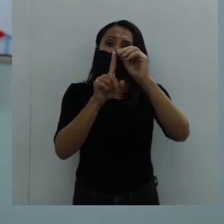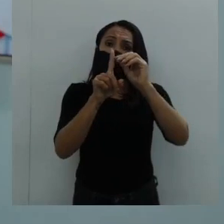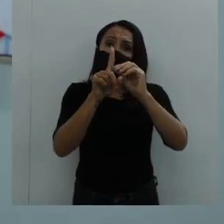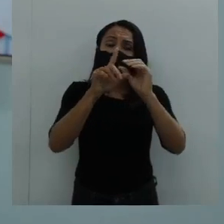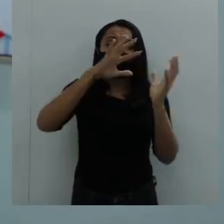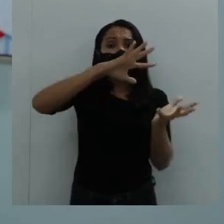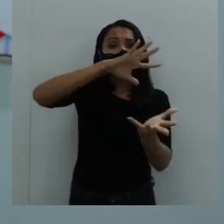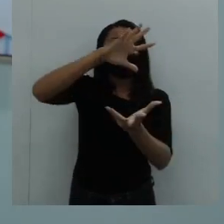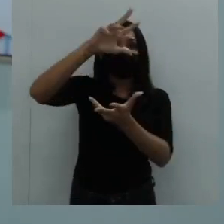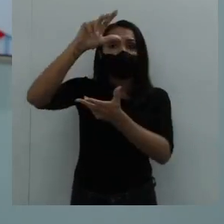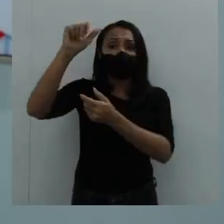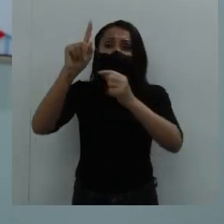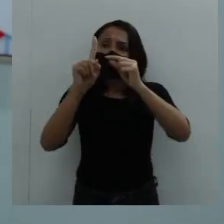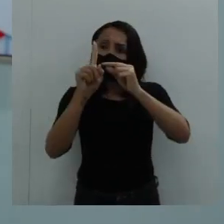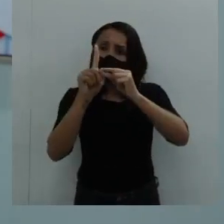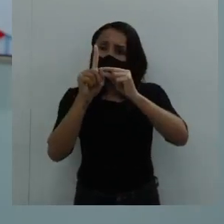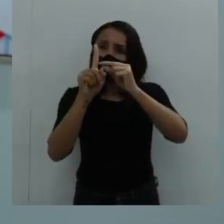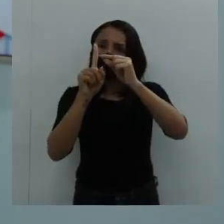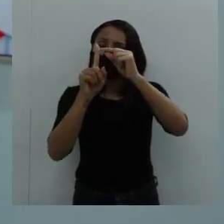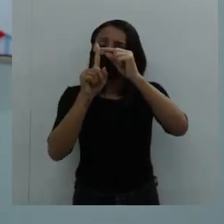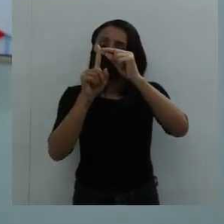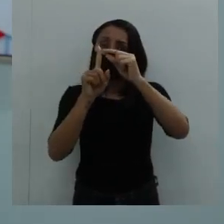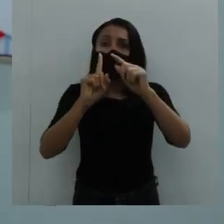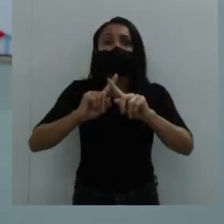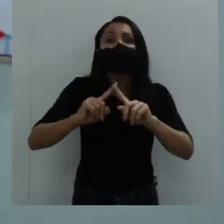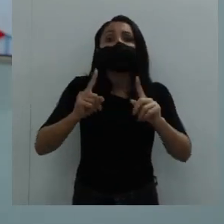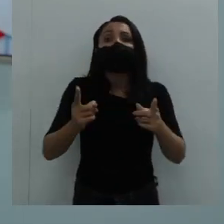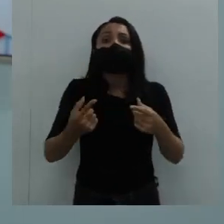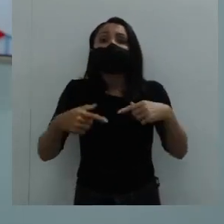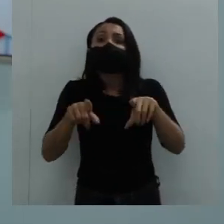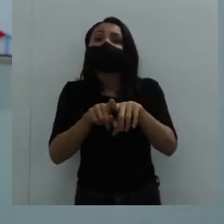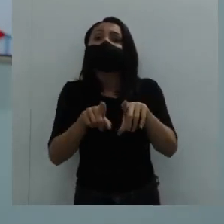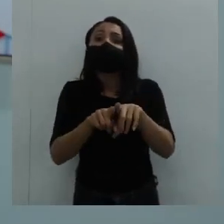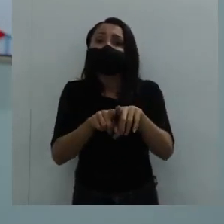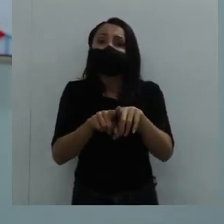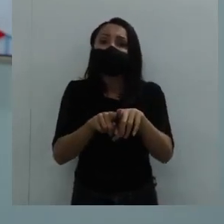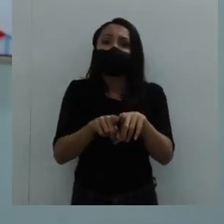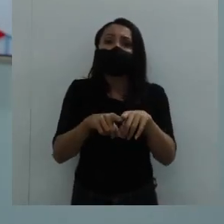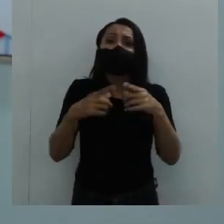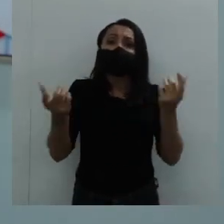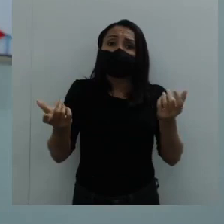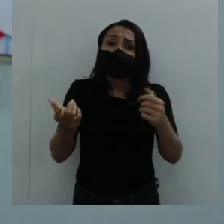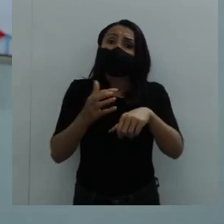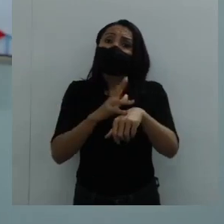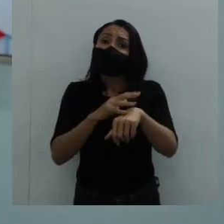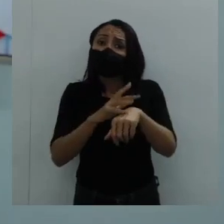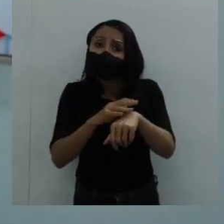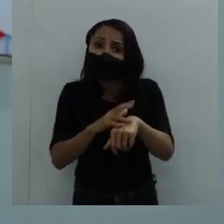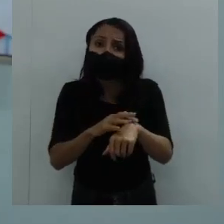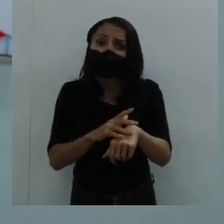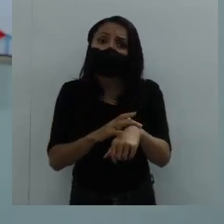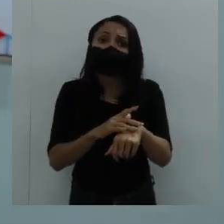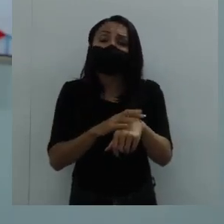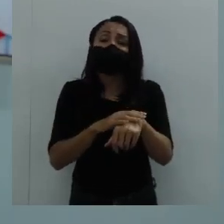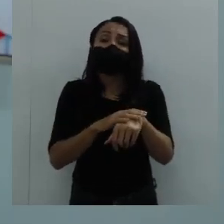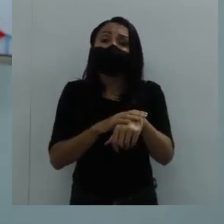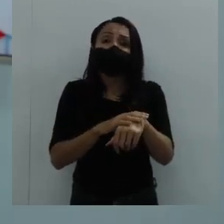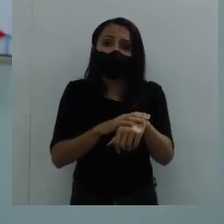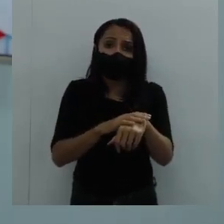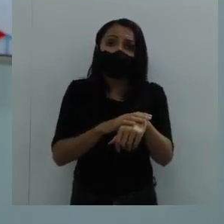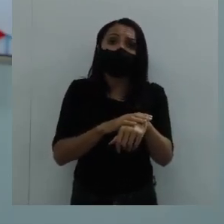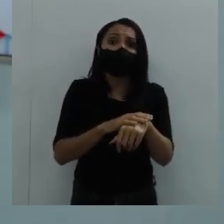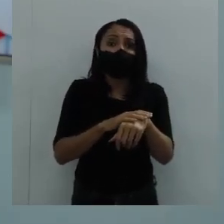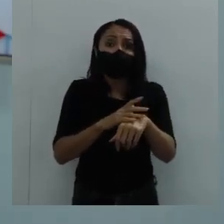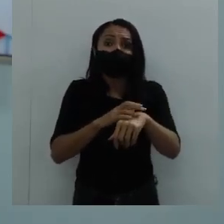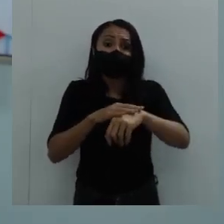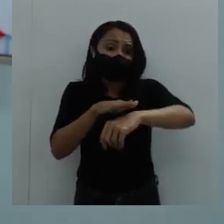é aumentada, mas também em relação à questão de doenças, principalmente de pele. É por isso que